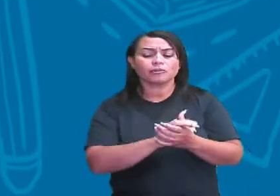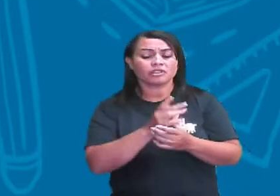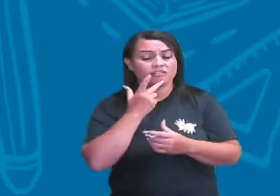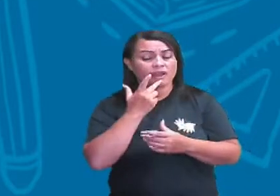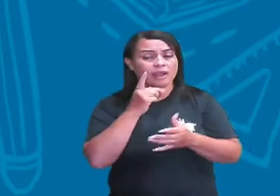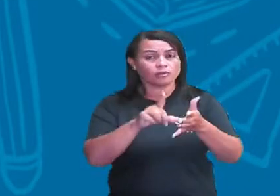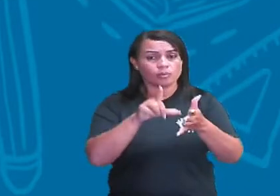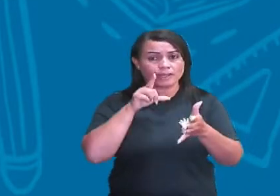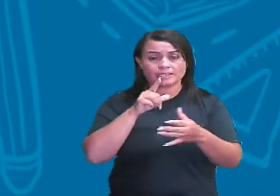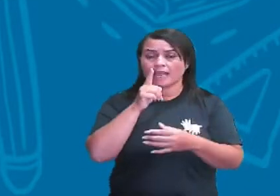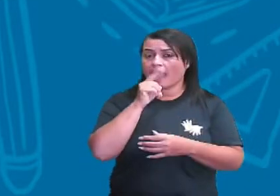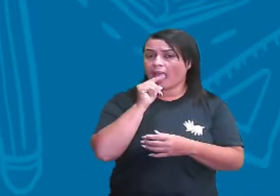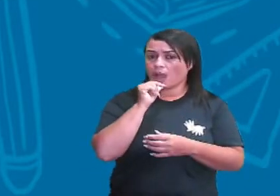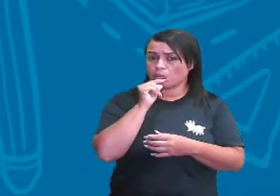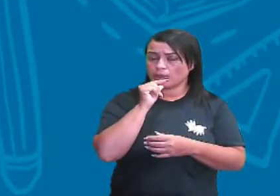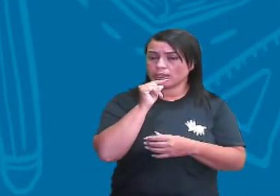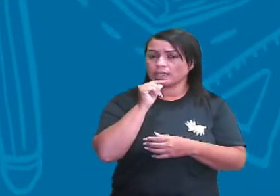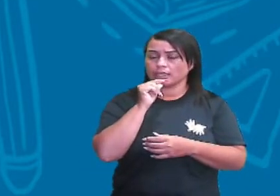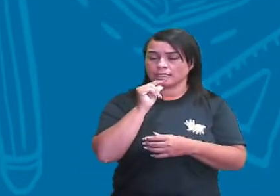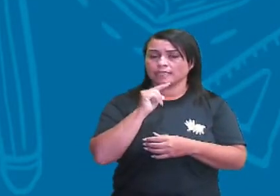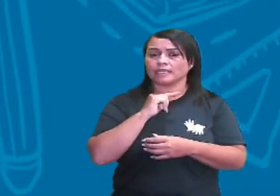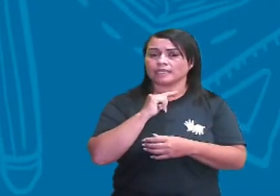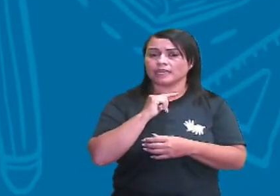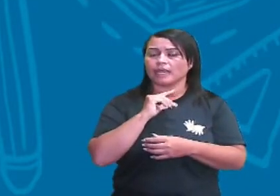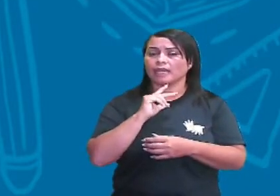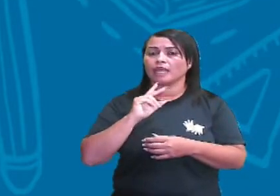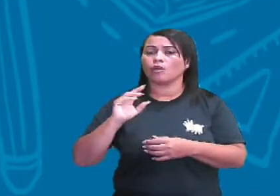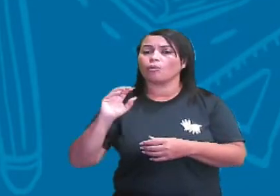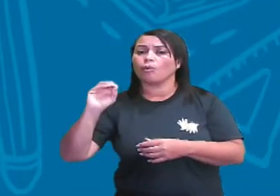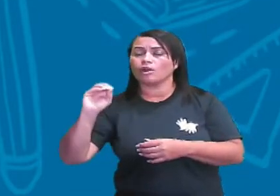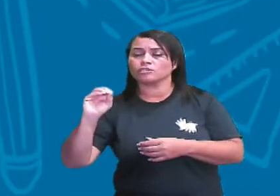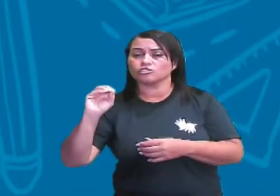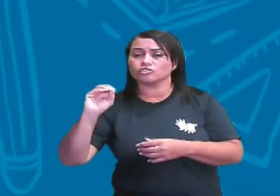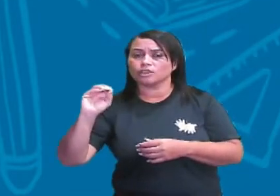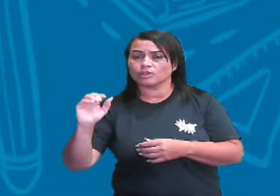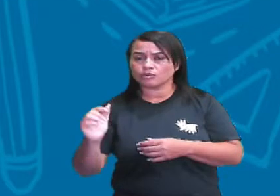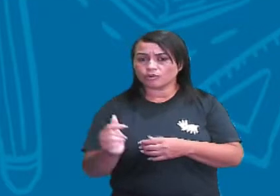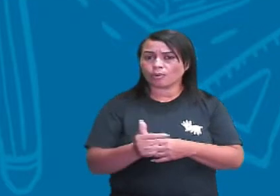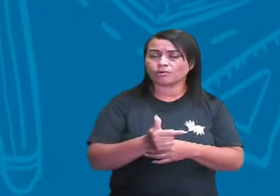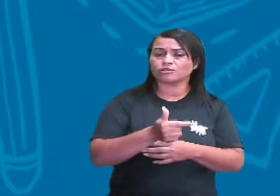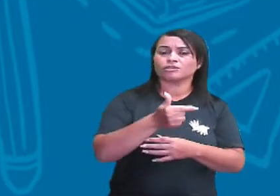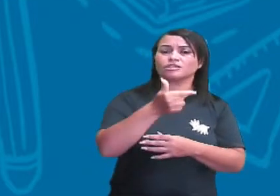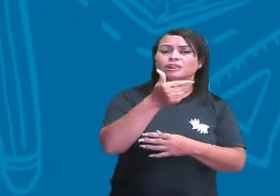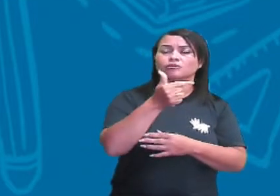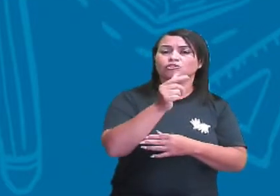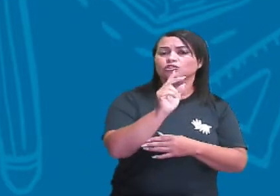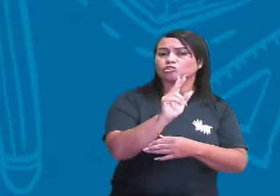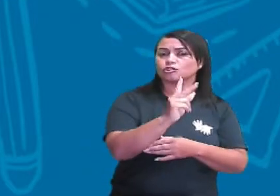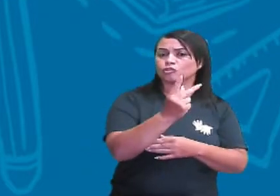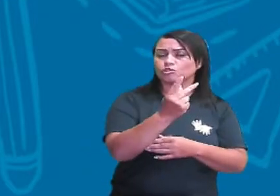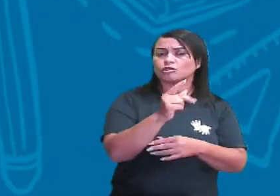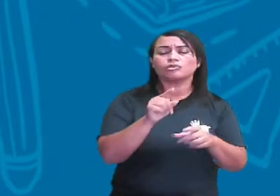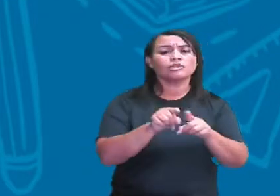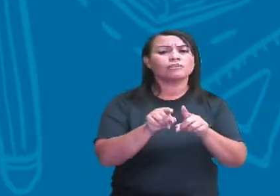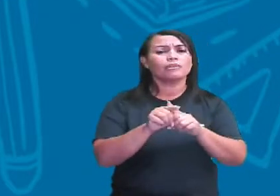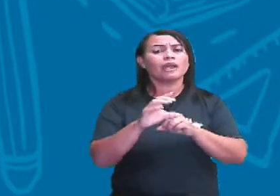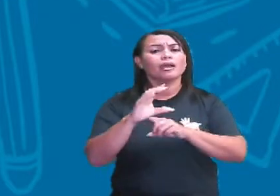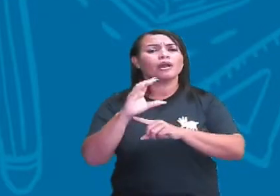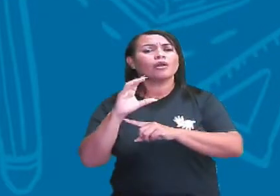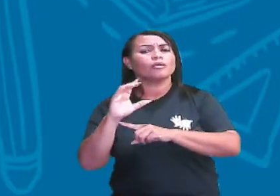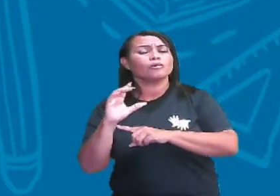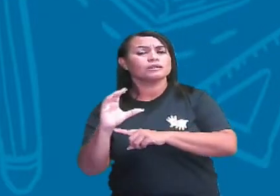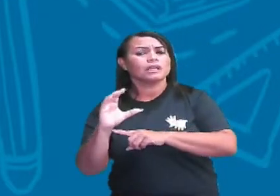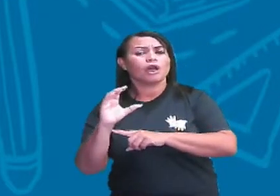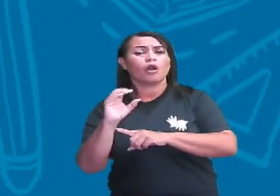falei, a água, que se junta um átomo de oxigênio com dois átomos de hidrogênio. Ou o gás carbônico,